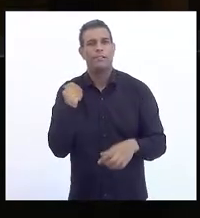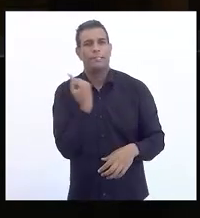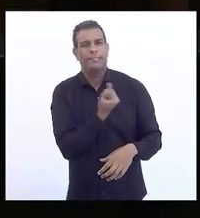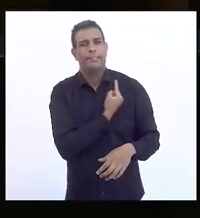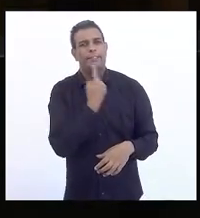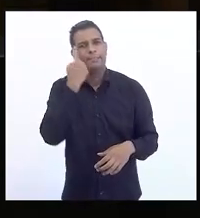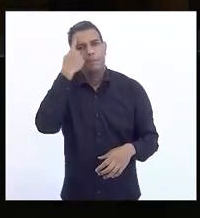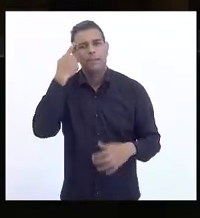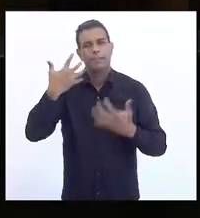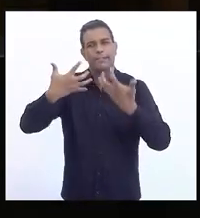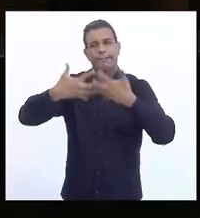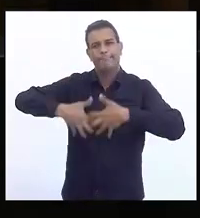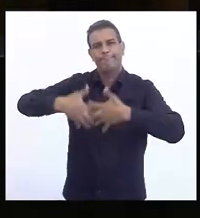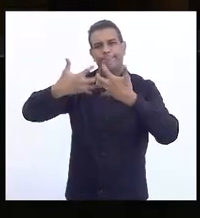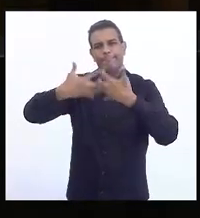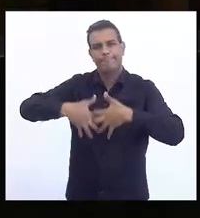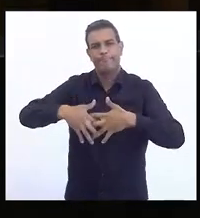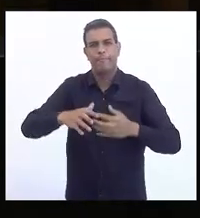trato